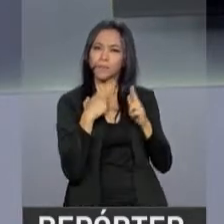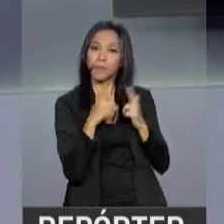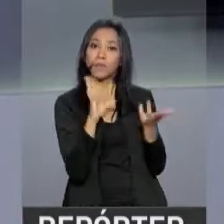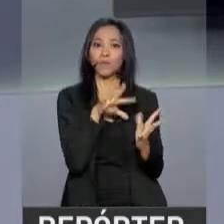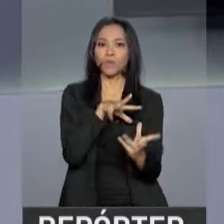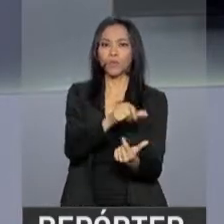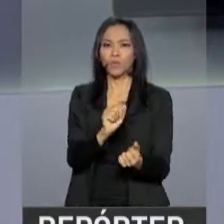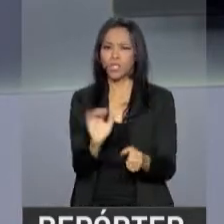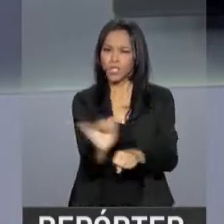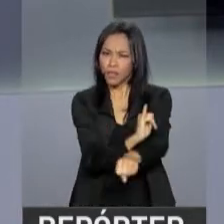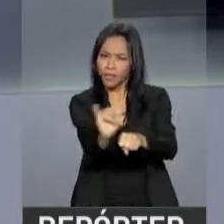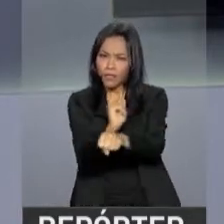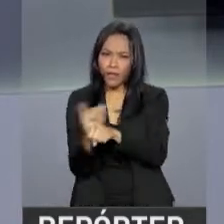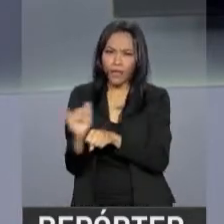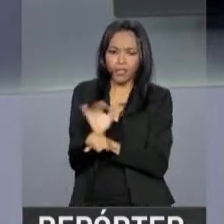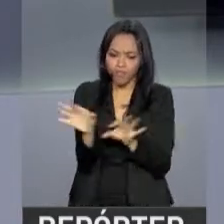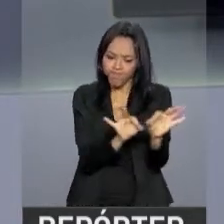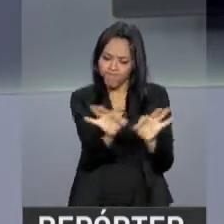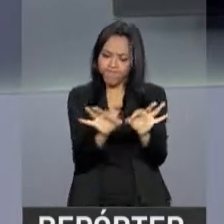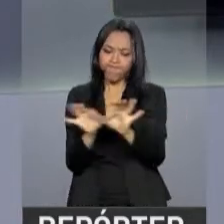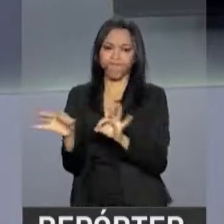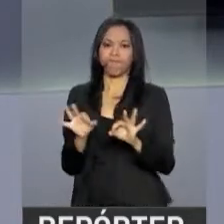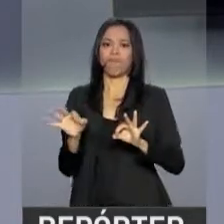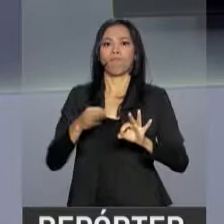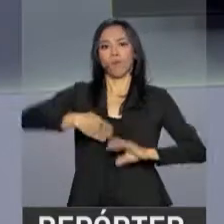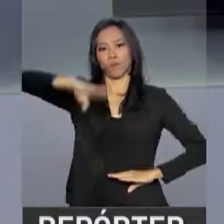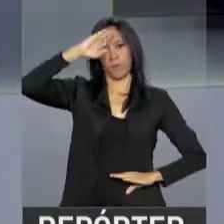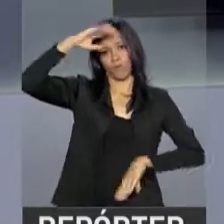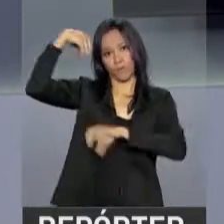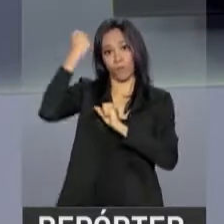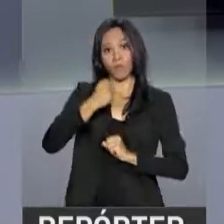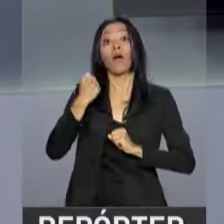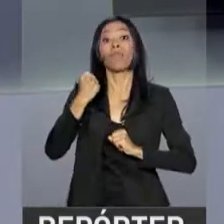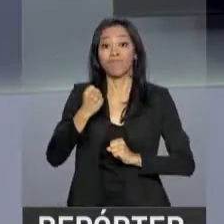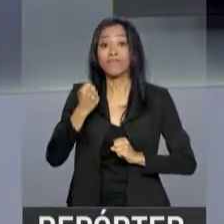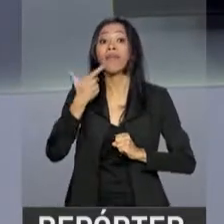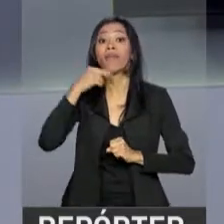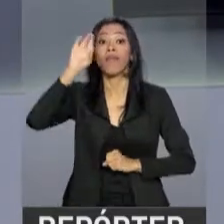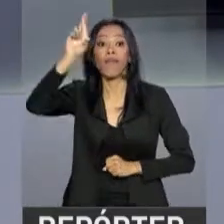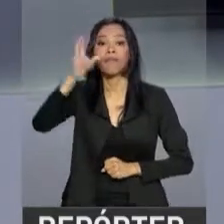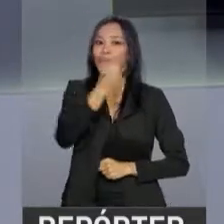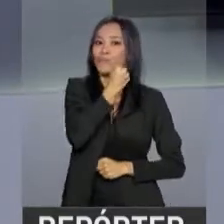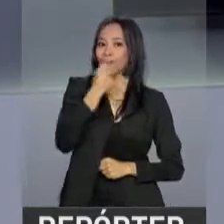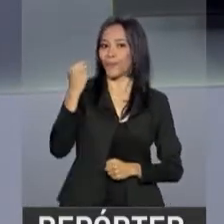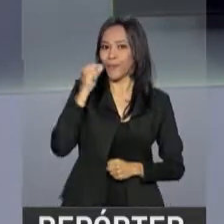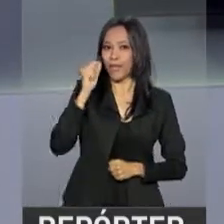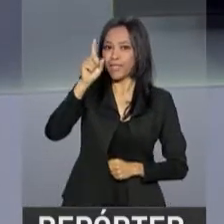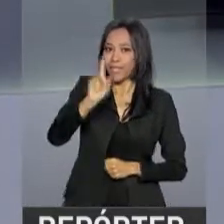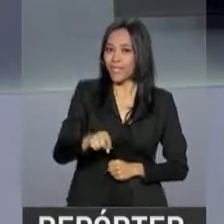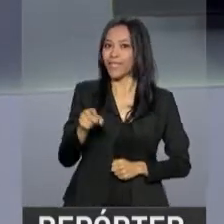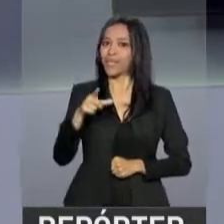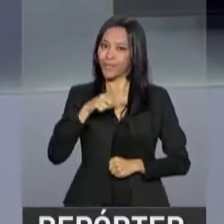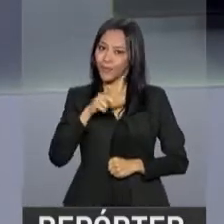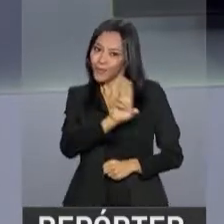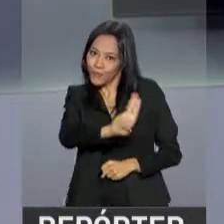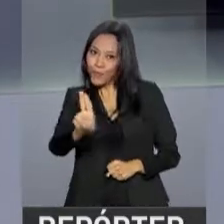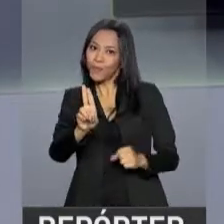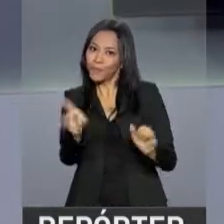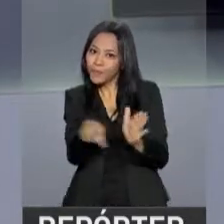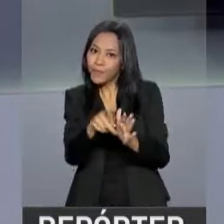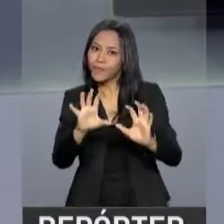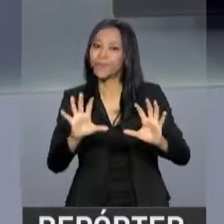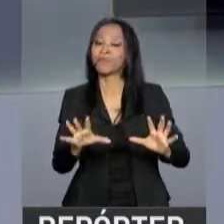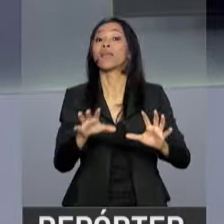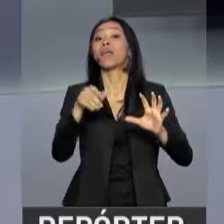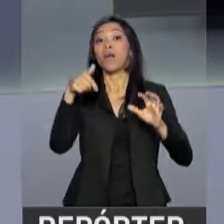de estratégia organizado pelas forças armadas da suécia que tem o nome de exercício vi quem este ano o